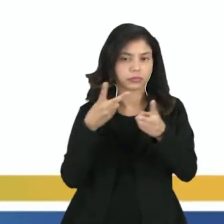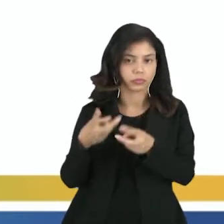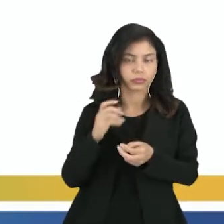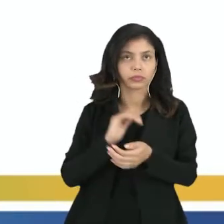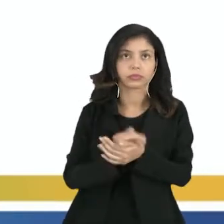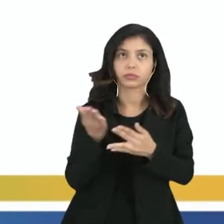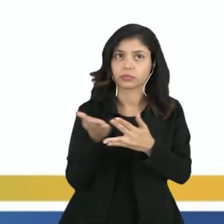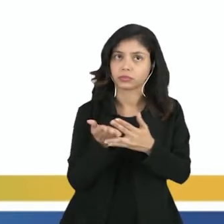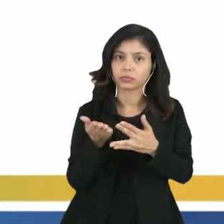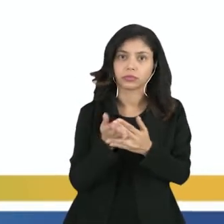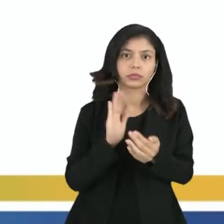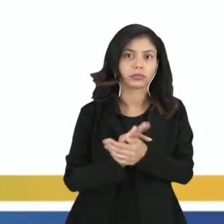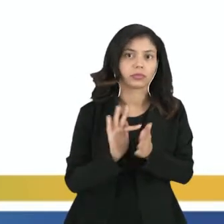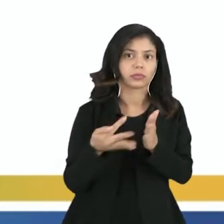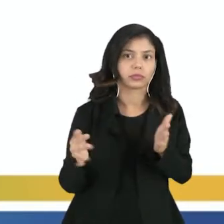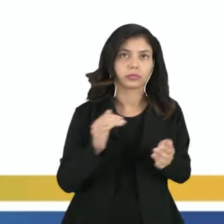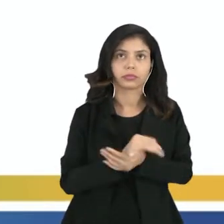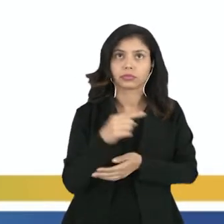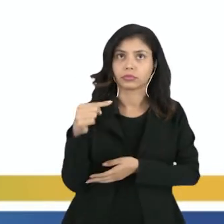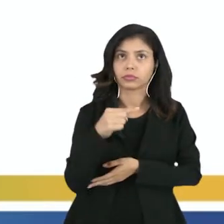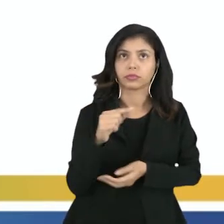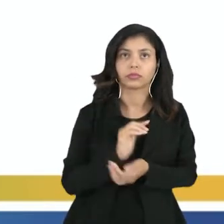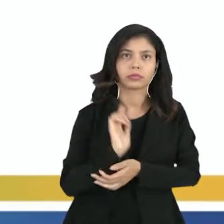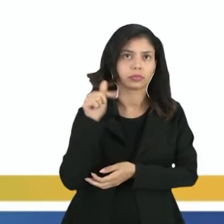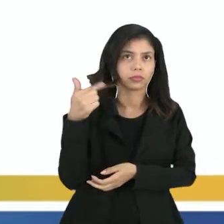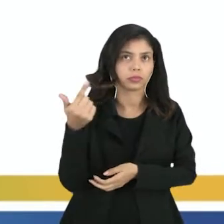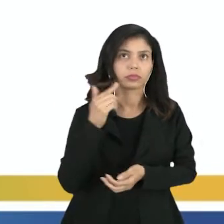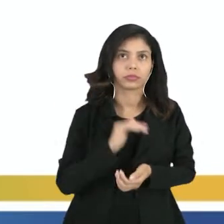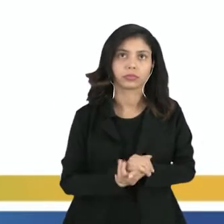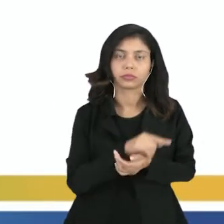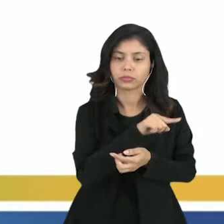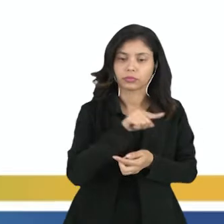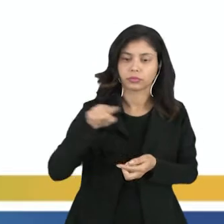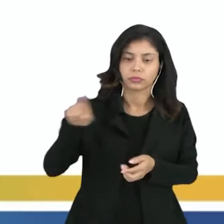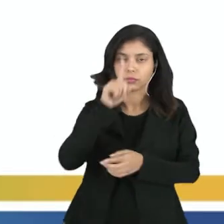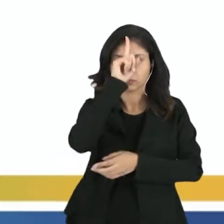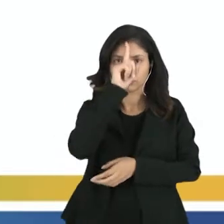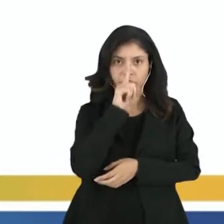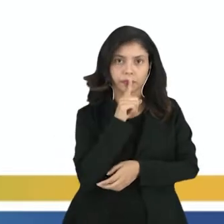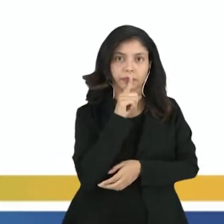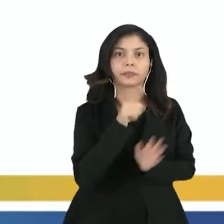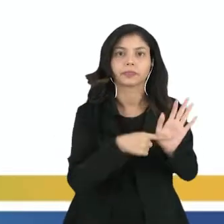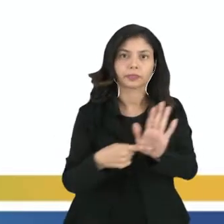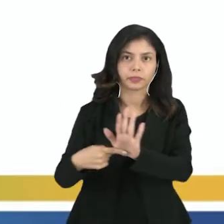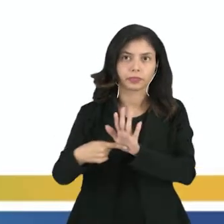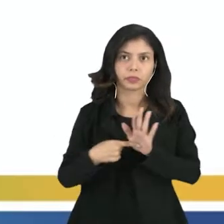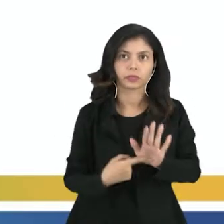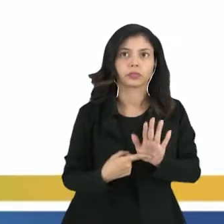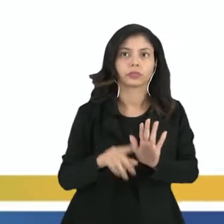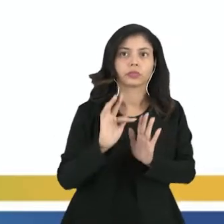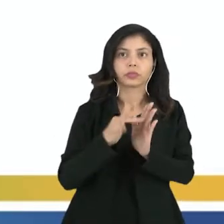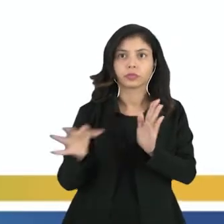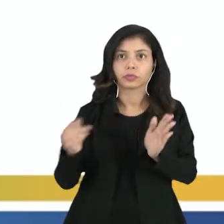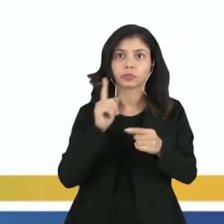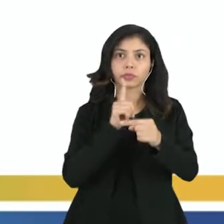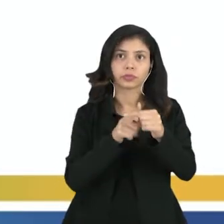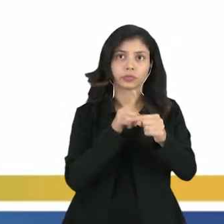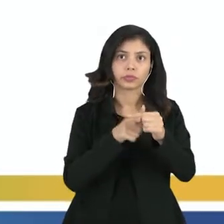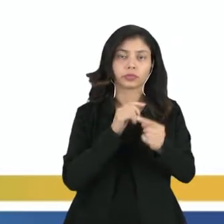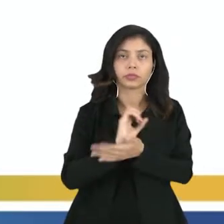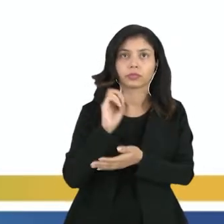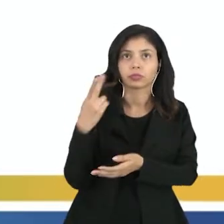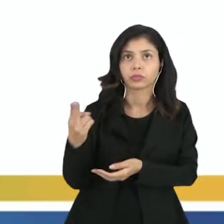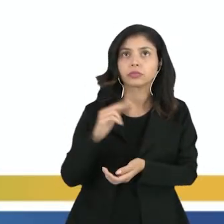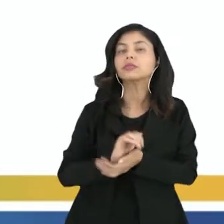perceber que nesse intervalo a função é negativa. No próximo, o intervalo em amarelo representado, a função é positiva,